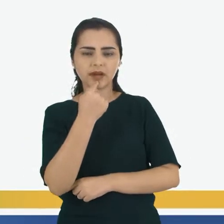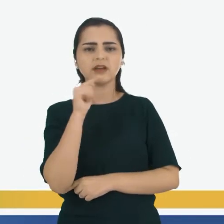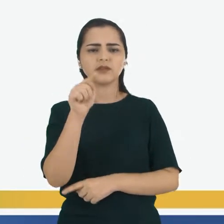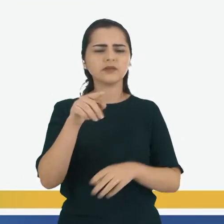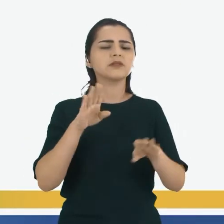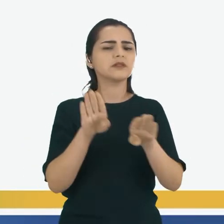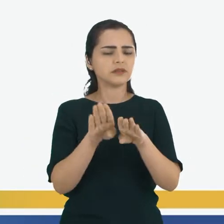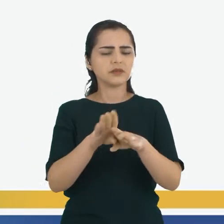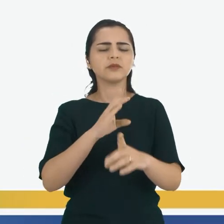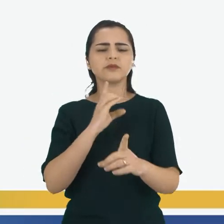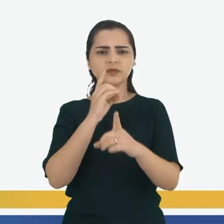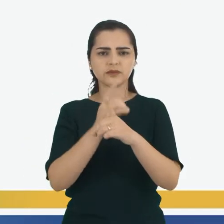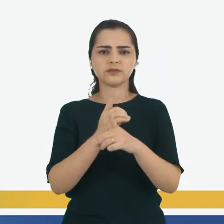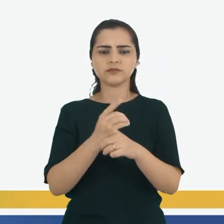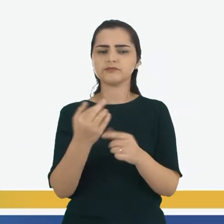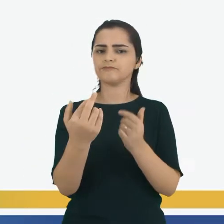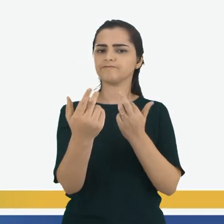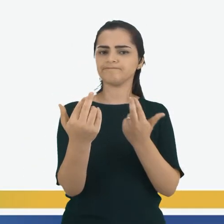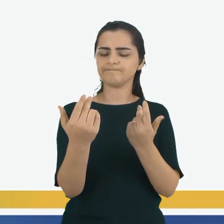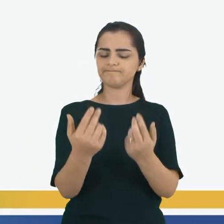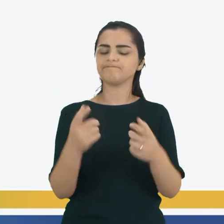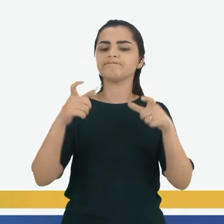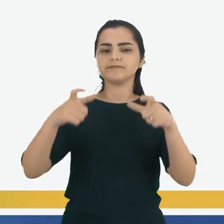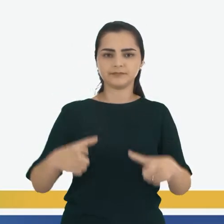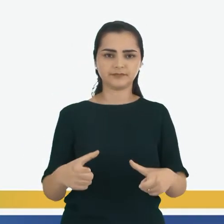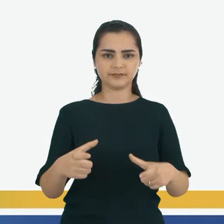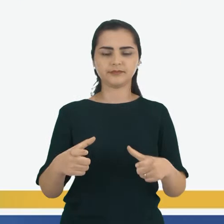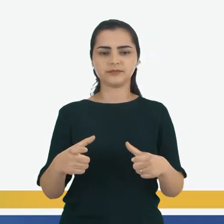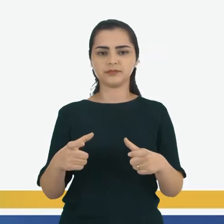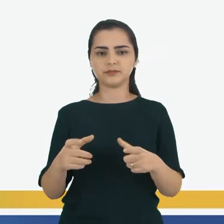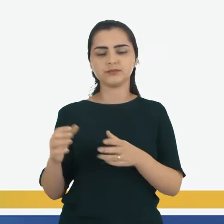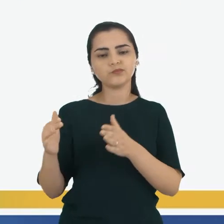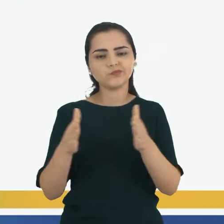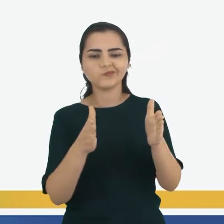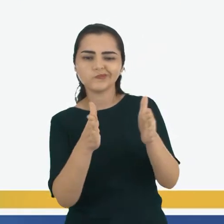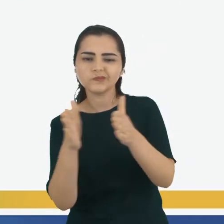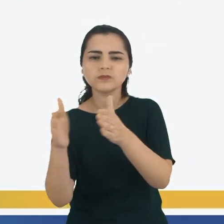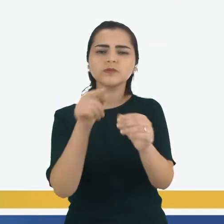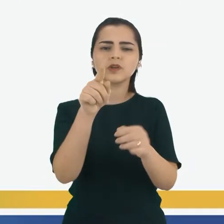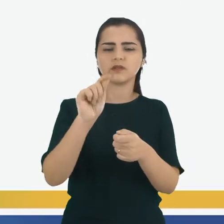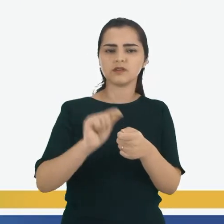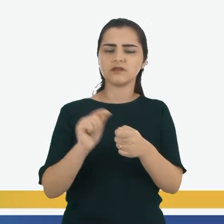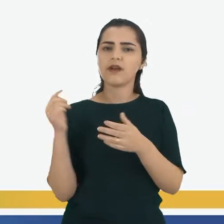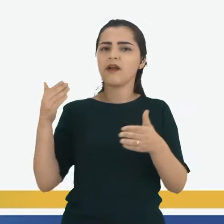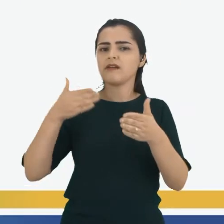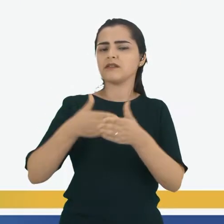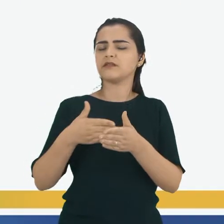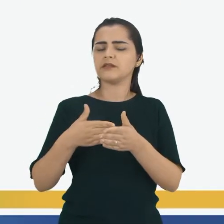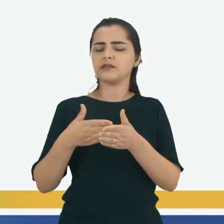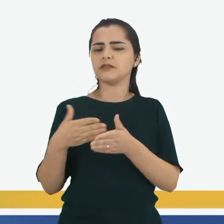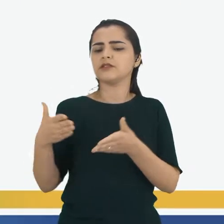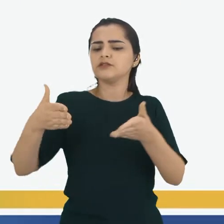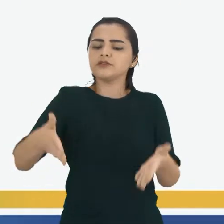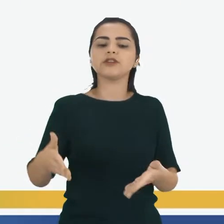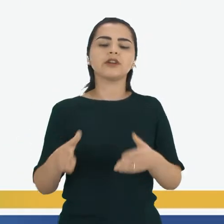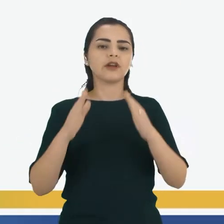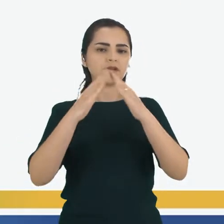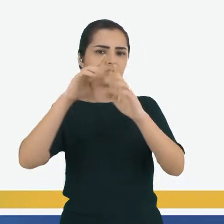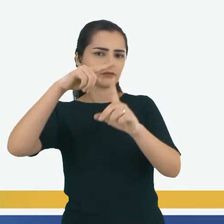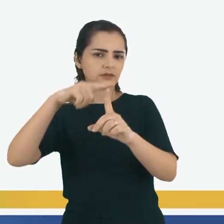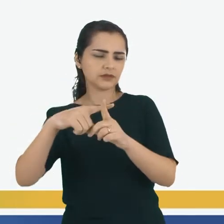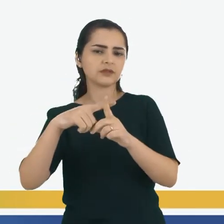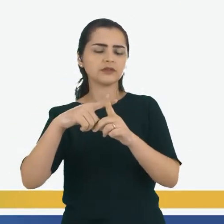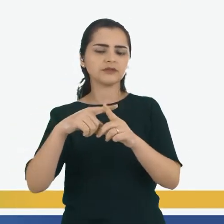vai encontrar nesse mesmo lugar e no caminho que você faz até chegar à igreja, né,